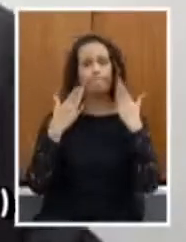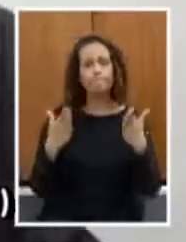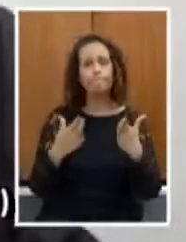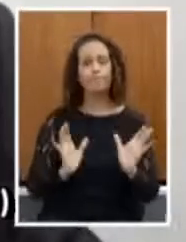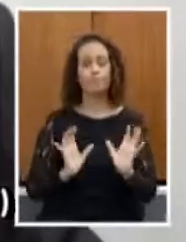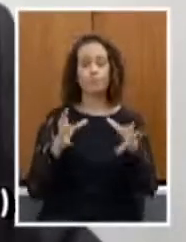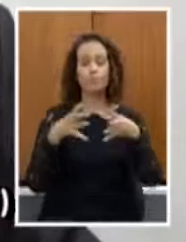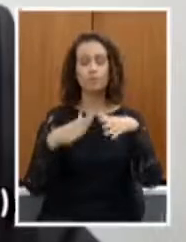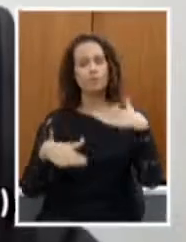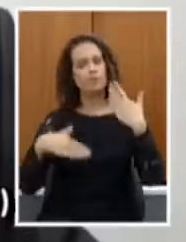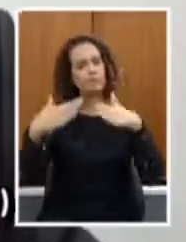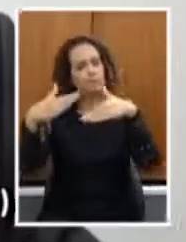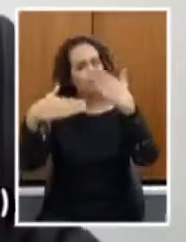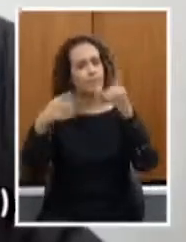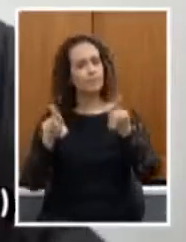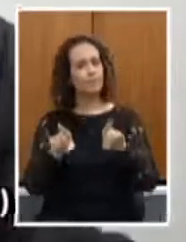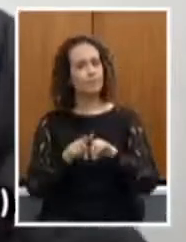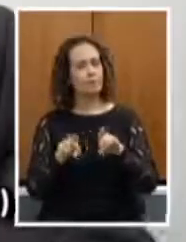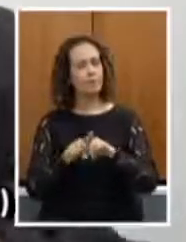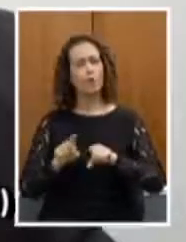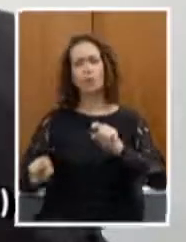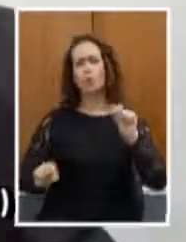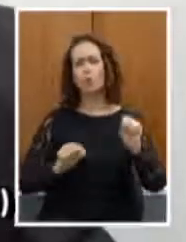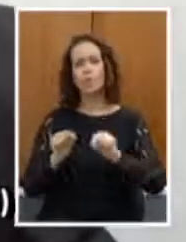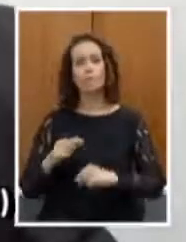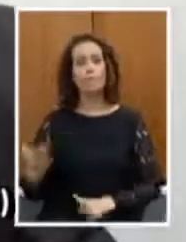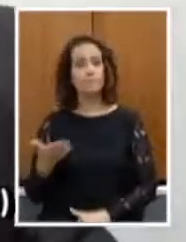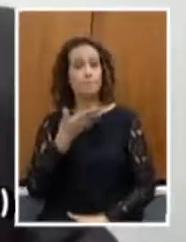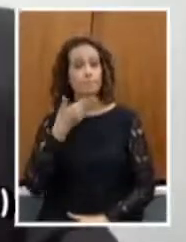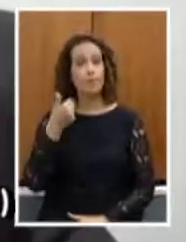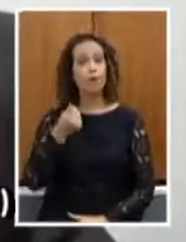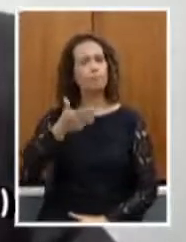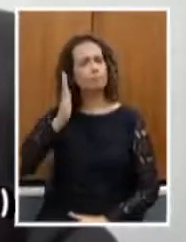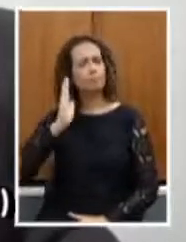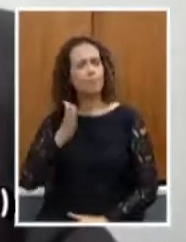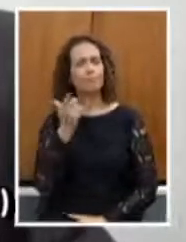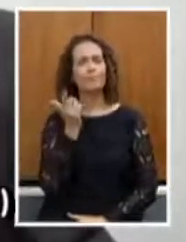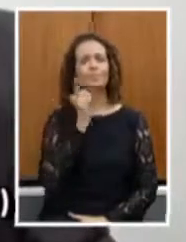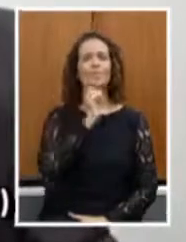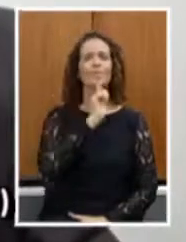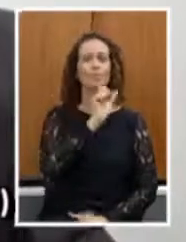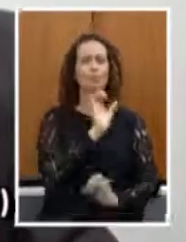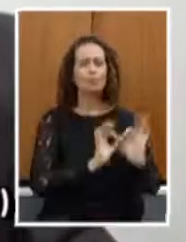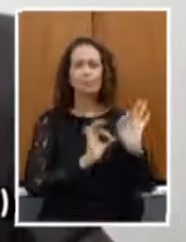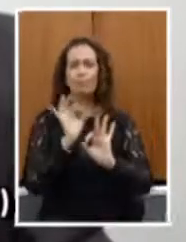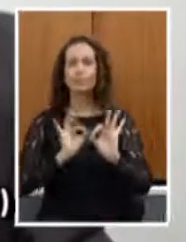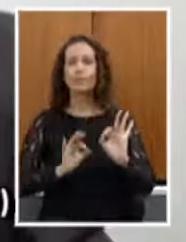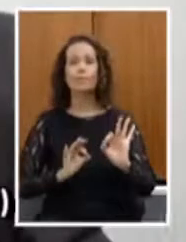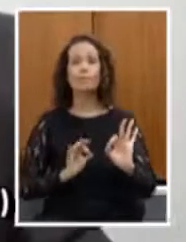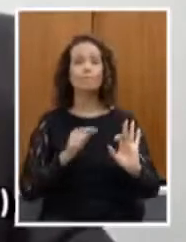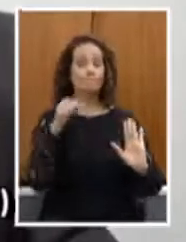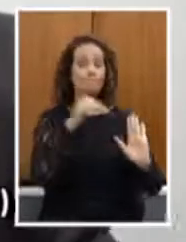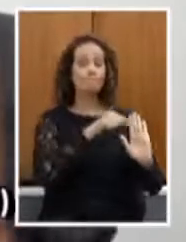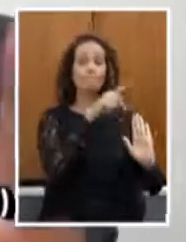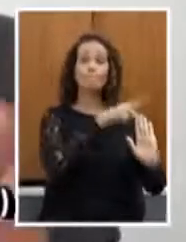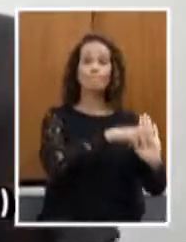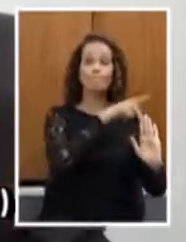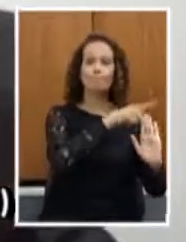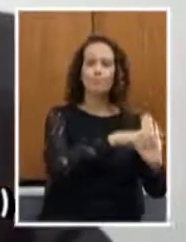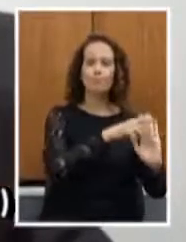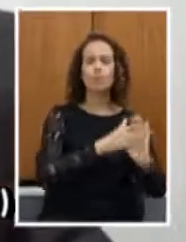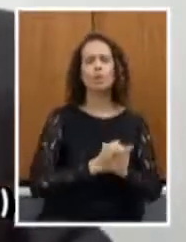Desenvolvimento Econômico. Então, o que há de melhor nós conseguimos construir nesse projeto, através de